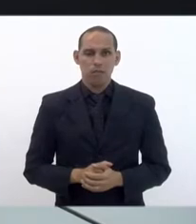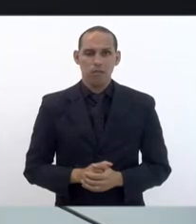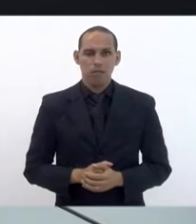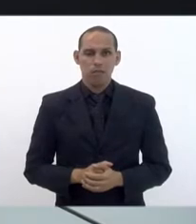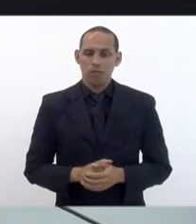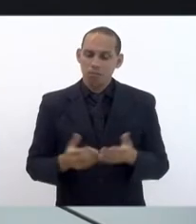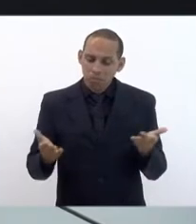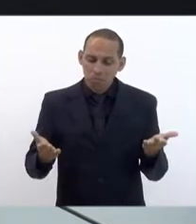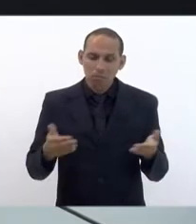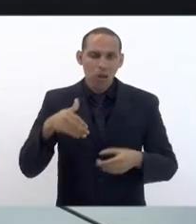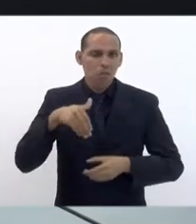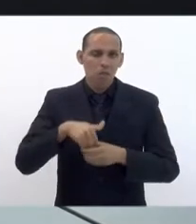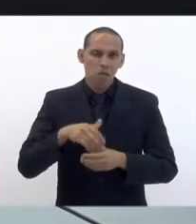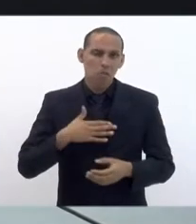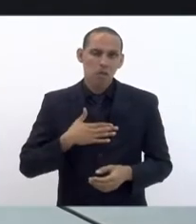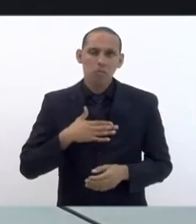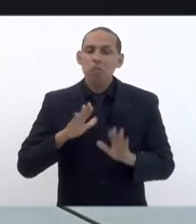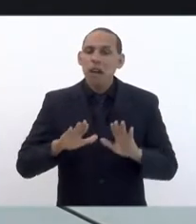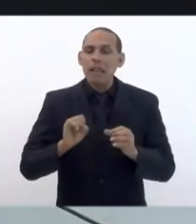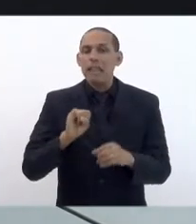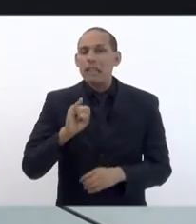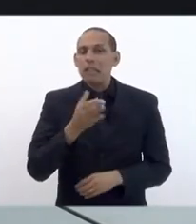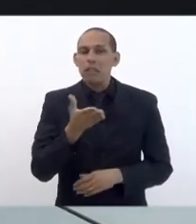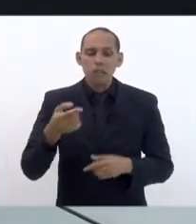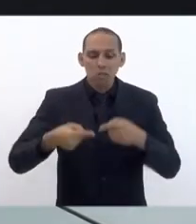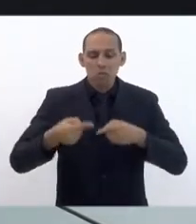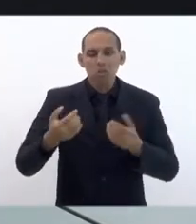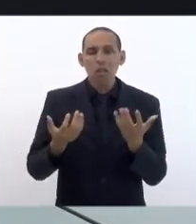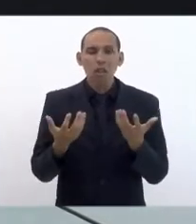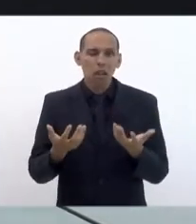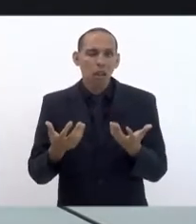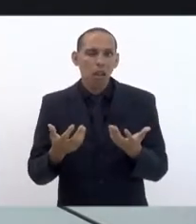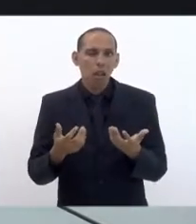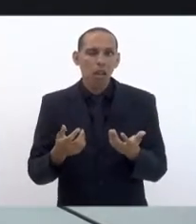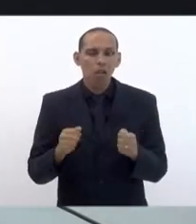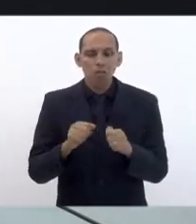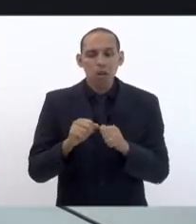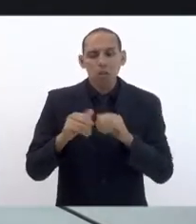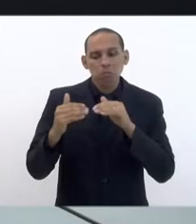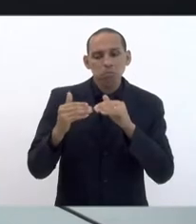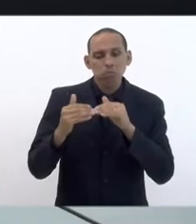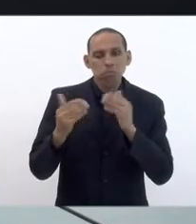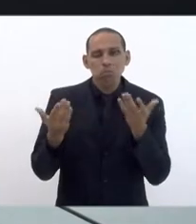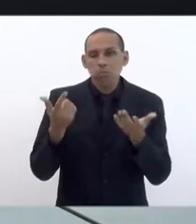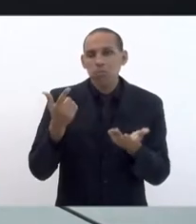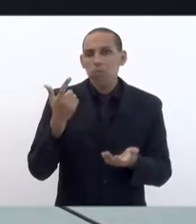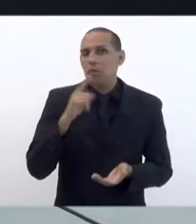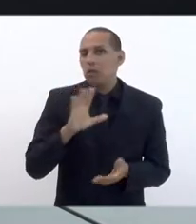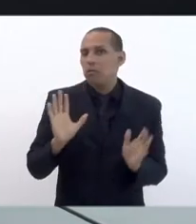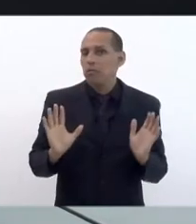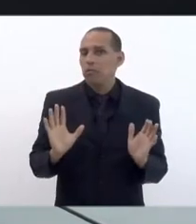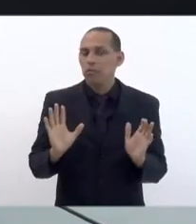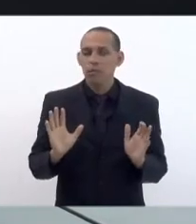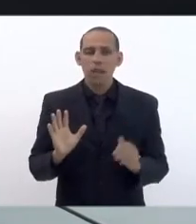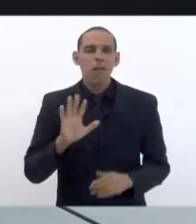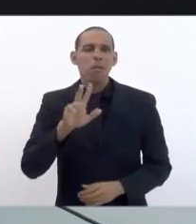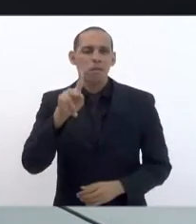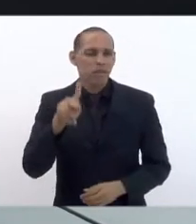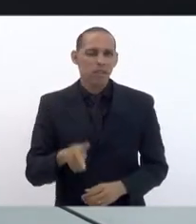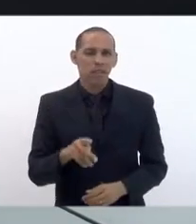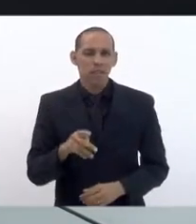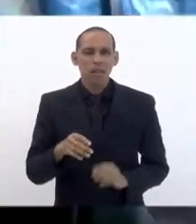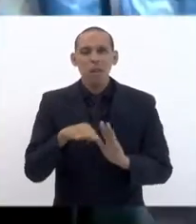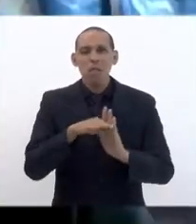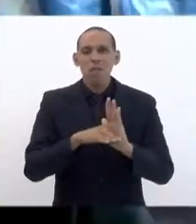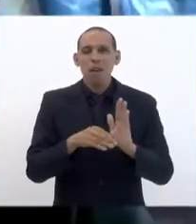Esse seria o meu voto, mas se vocês querem discutir para tentar fazer um consenso... Mas o presidente já pediu a retirada